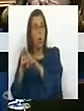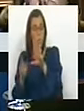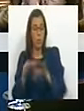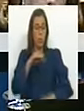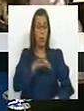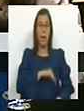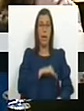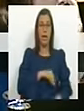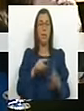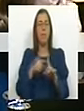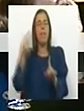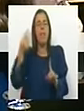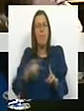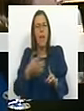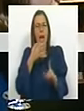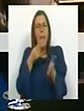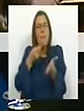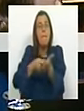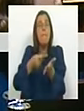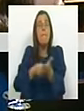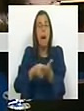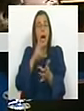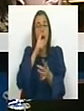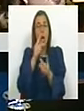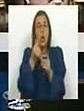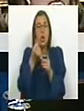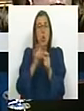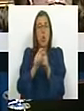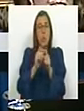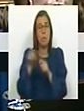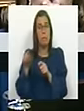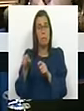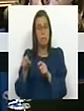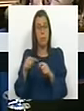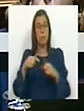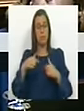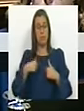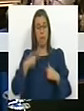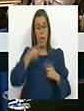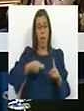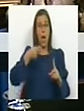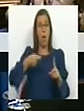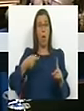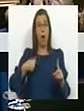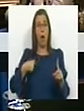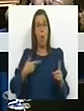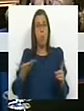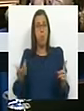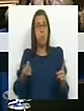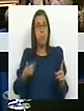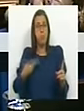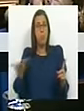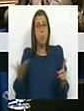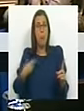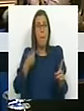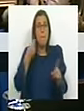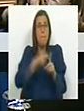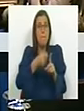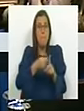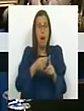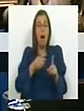dos rendimentos deverá ser custeado pelo subsídio de renda. E o inquilino que não tenha condições económicas para